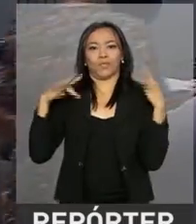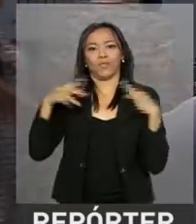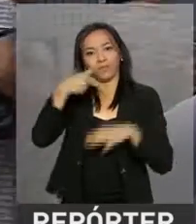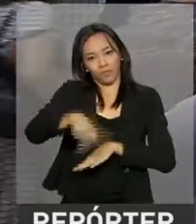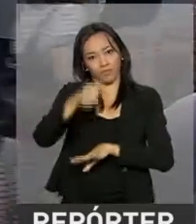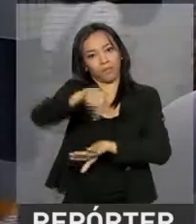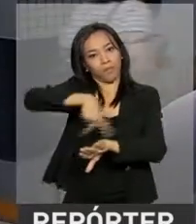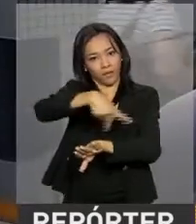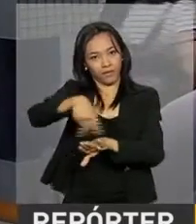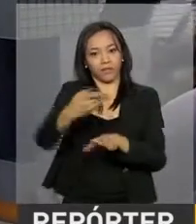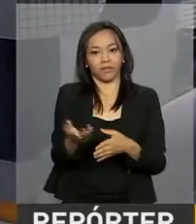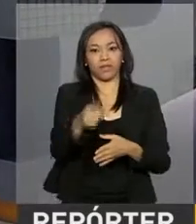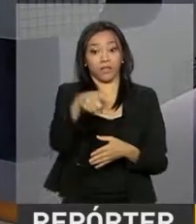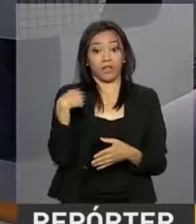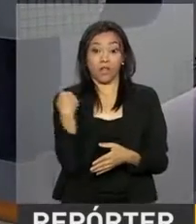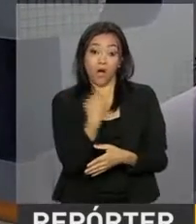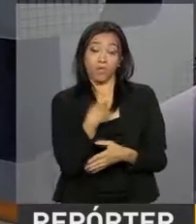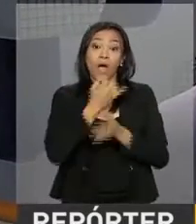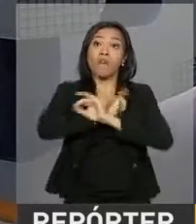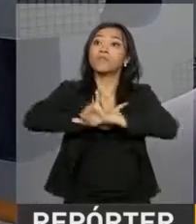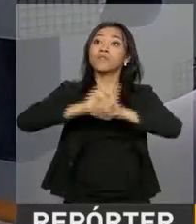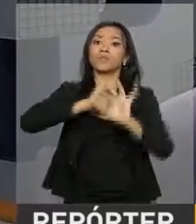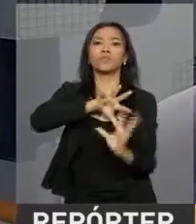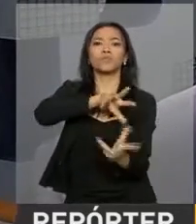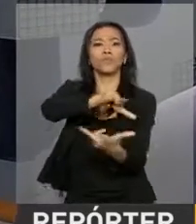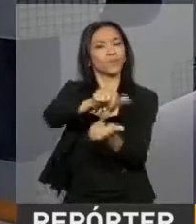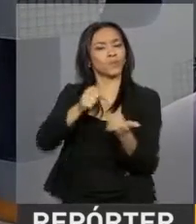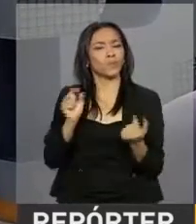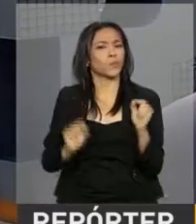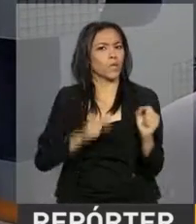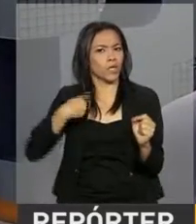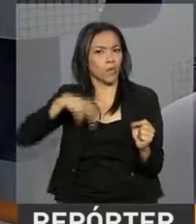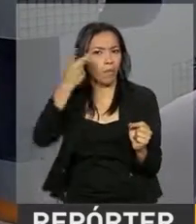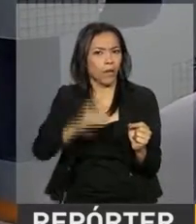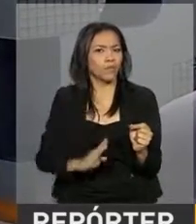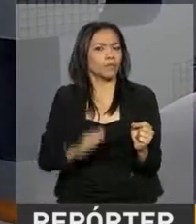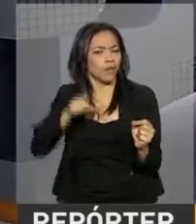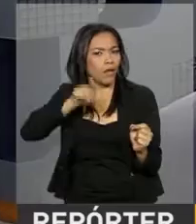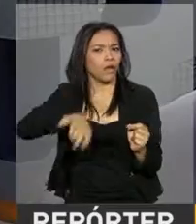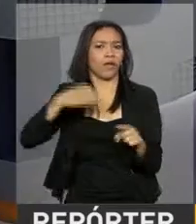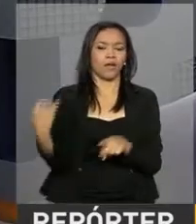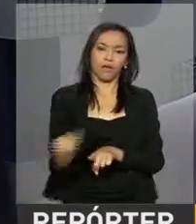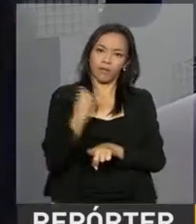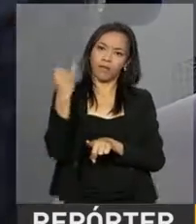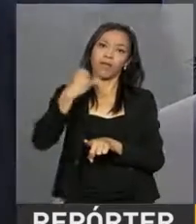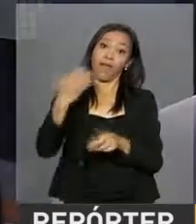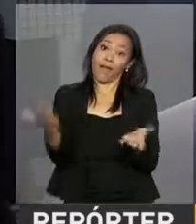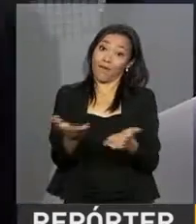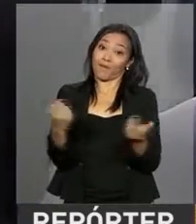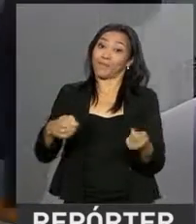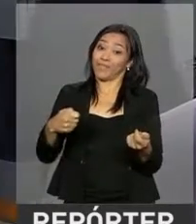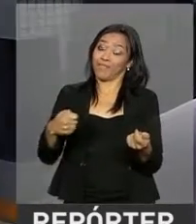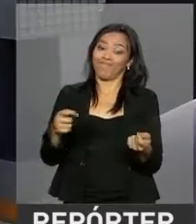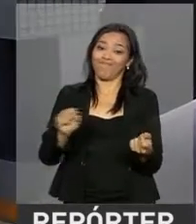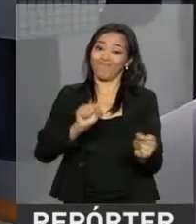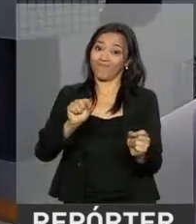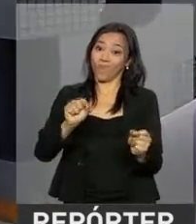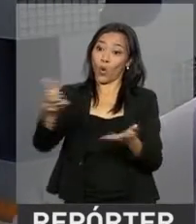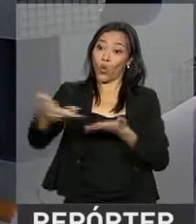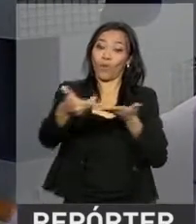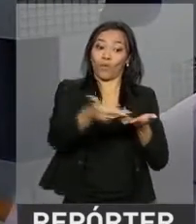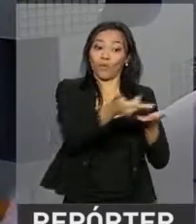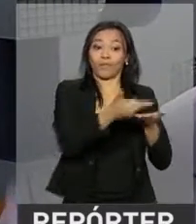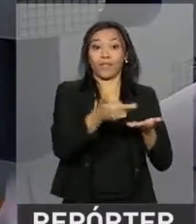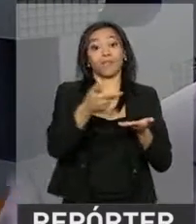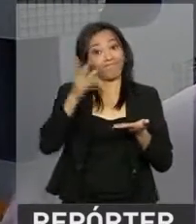estamos fazendo isso nos Jogos Olímpicos, dizendo ao mundo que nós somos um participante importante. Agora nós temos que convidar para que os